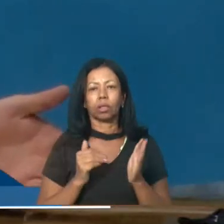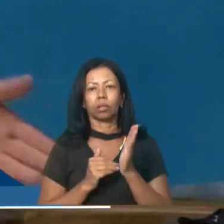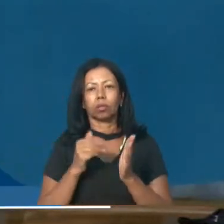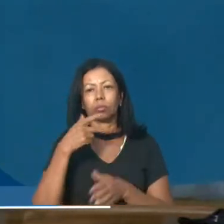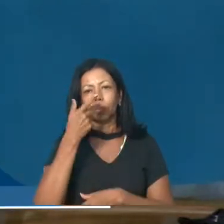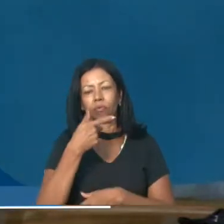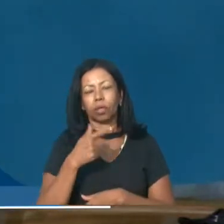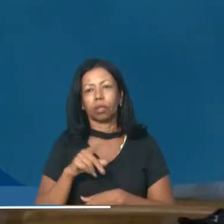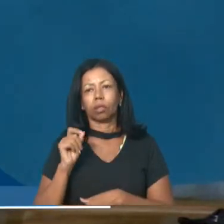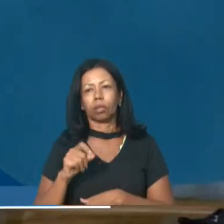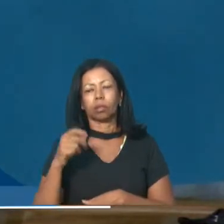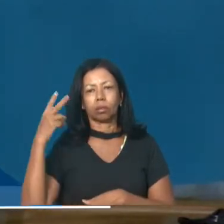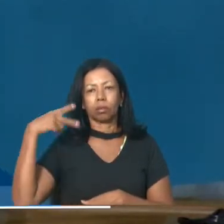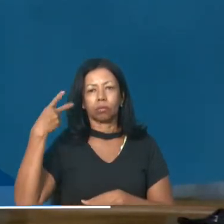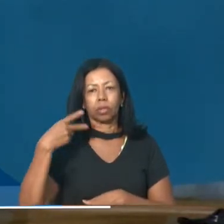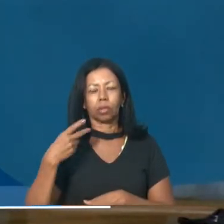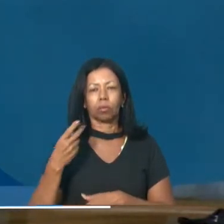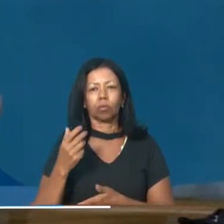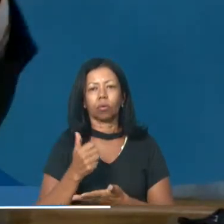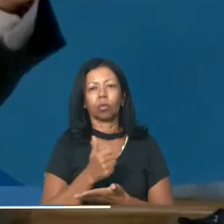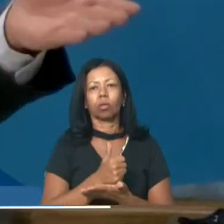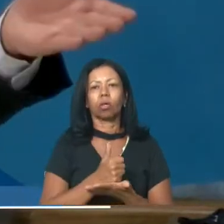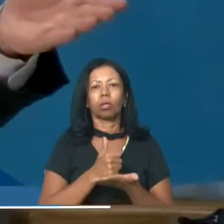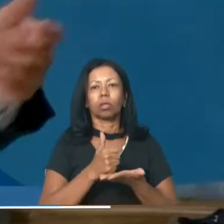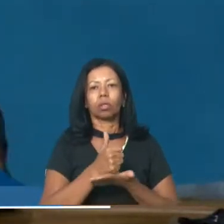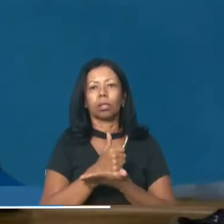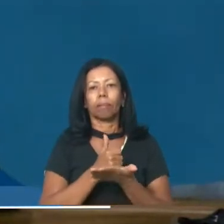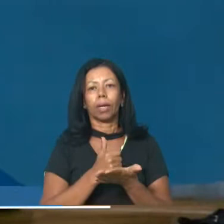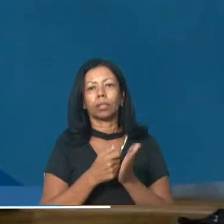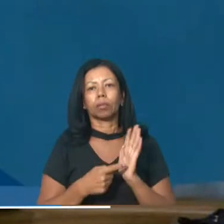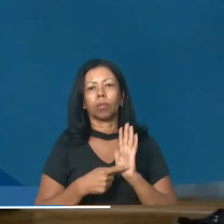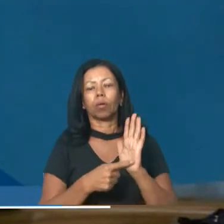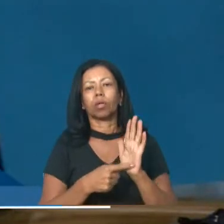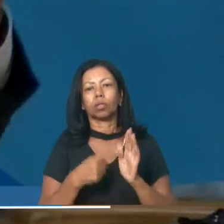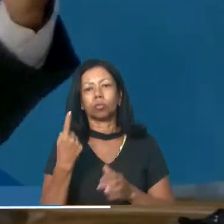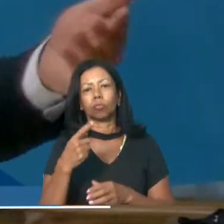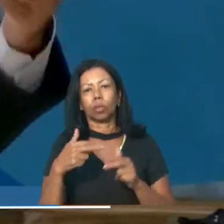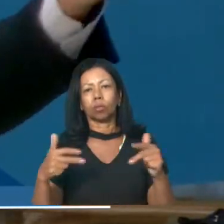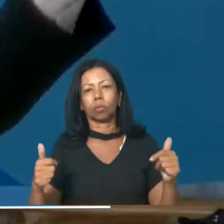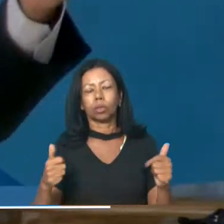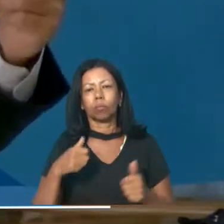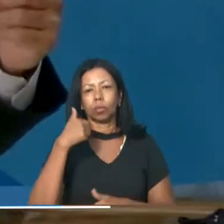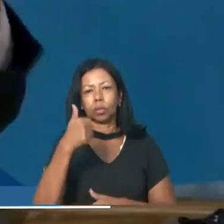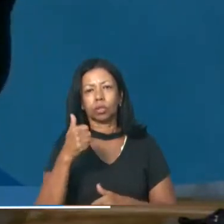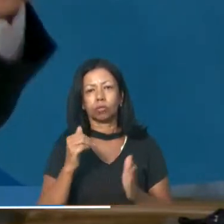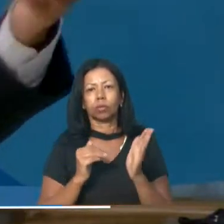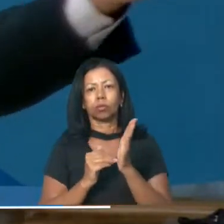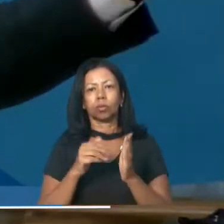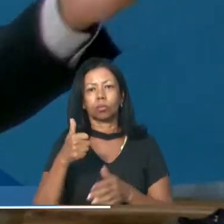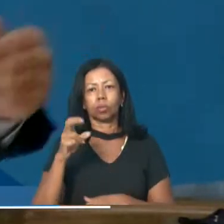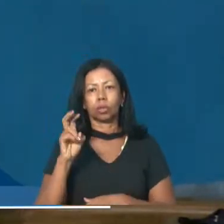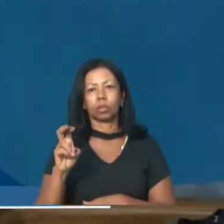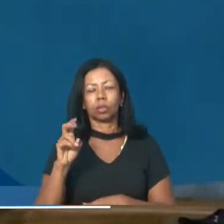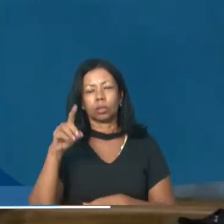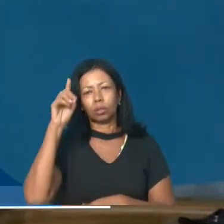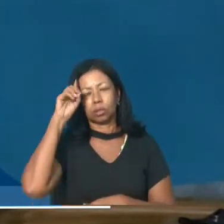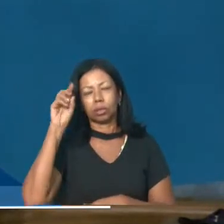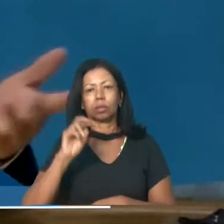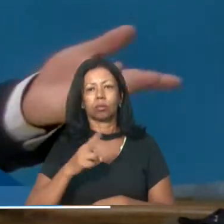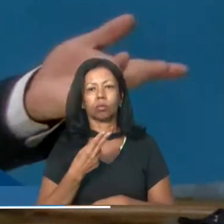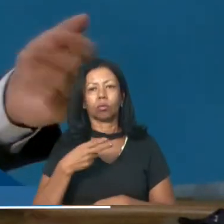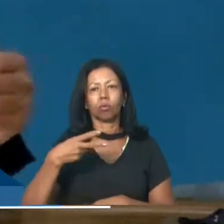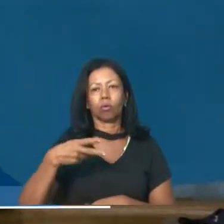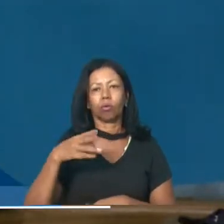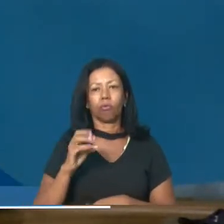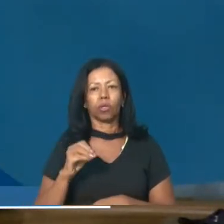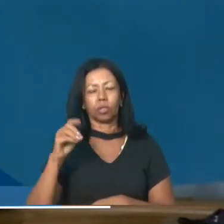fala, que algum vereador da base aponte um ponto positivo nos últimos 15 dias. Vou aumentar a 20 dias. O que